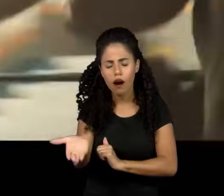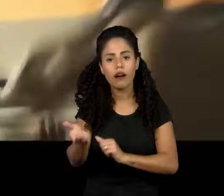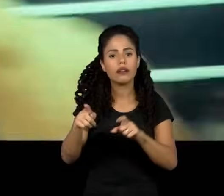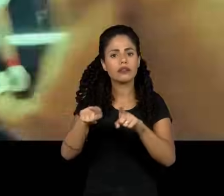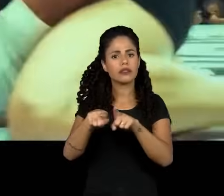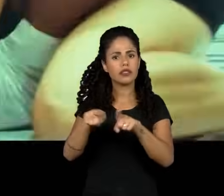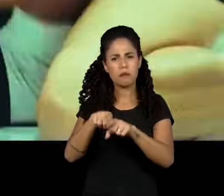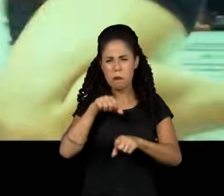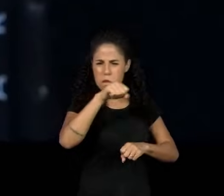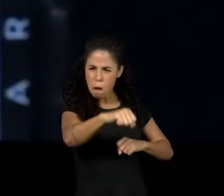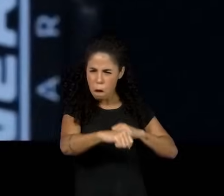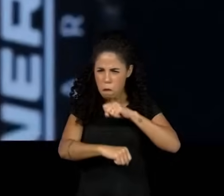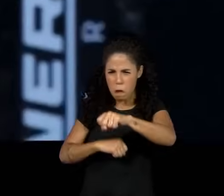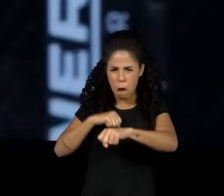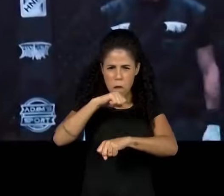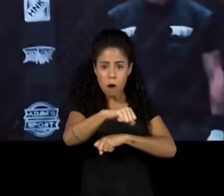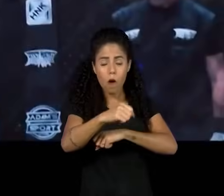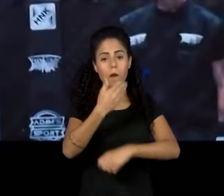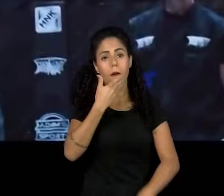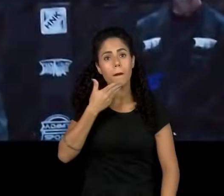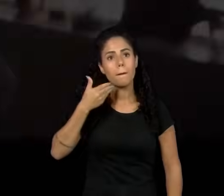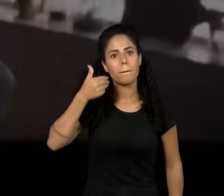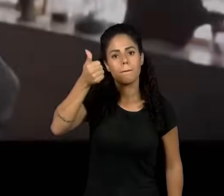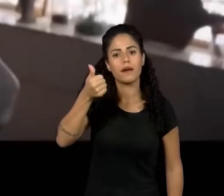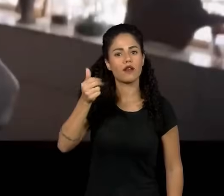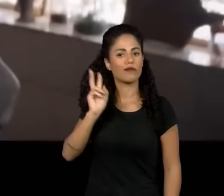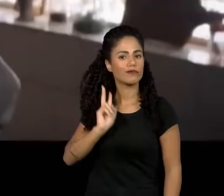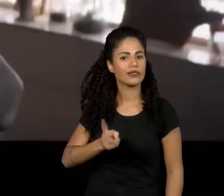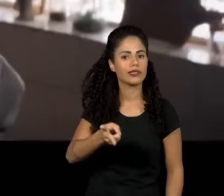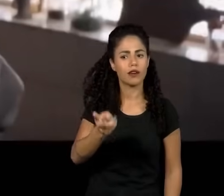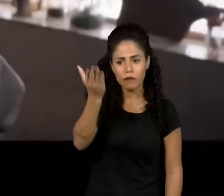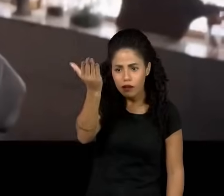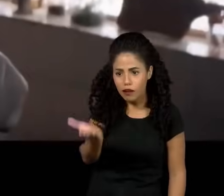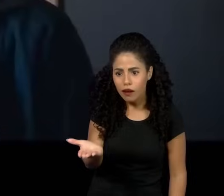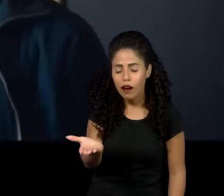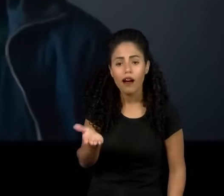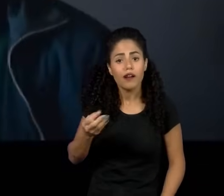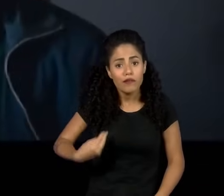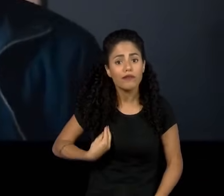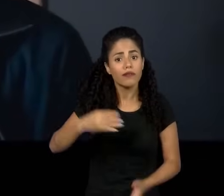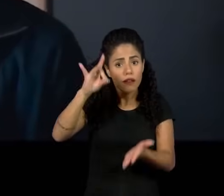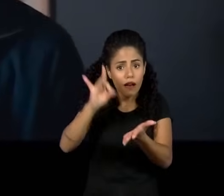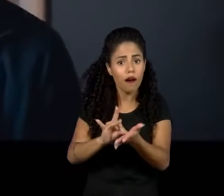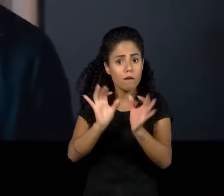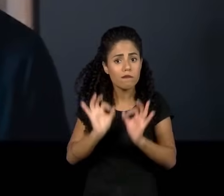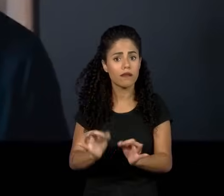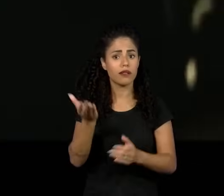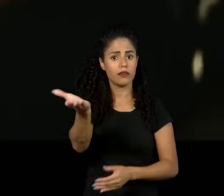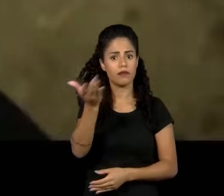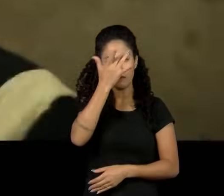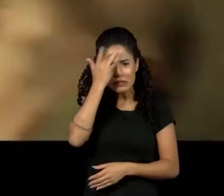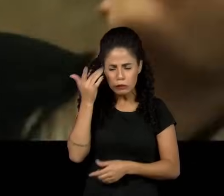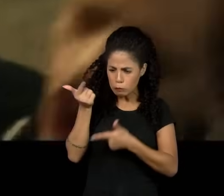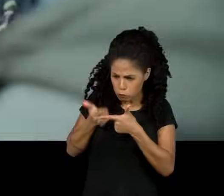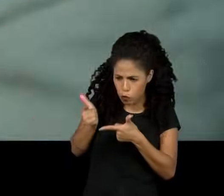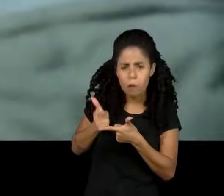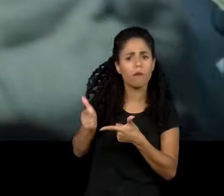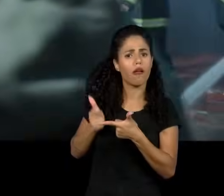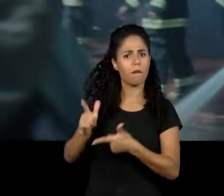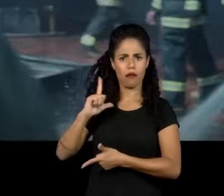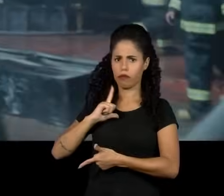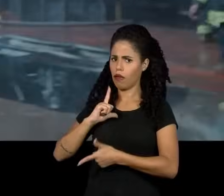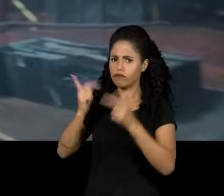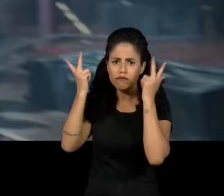que é uma máquina, o melhor do mundo dentro do octógono, mas a pessoa que passa por vários problemas, né?